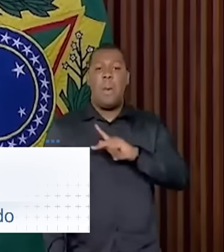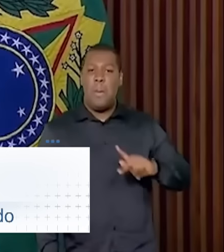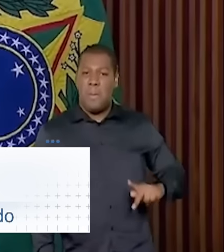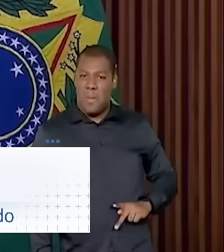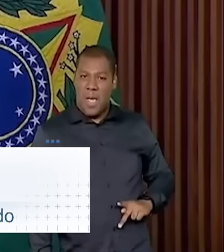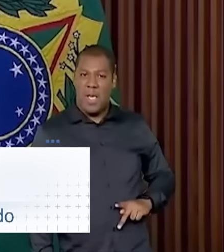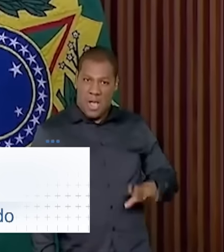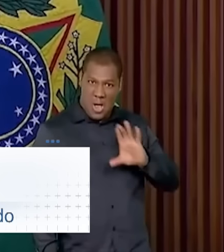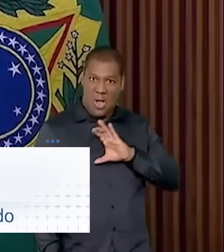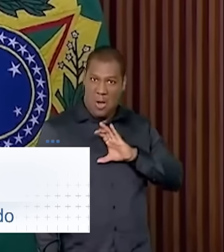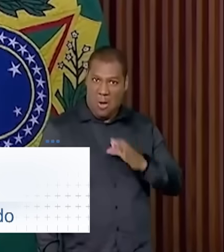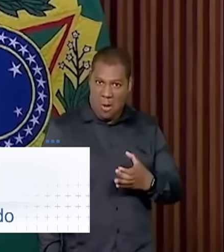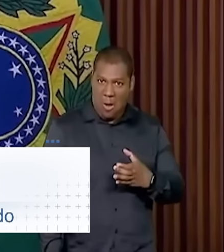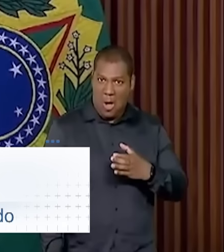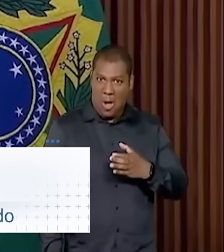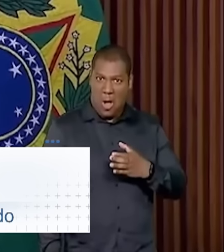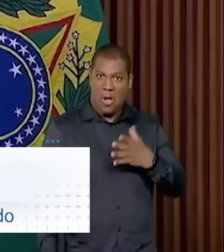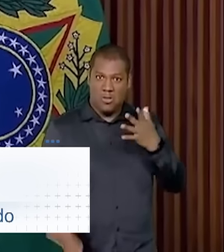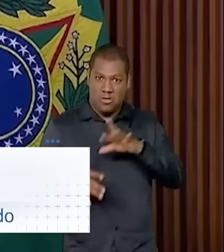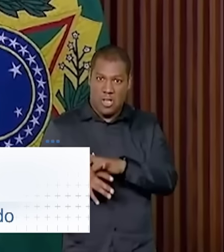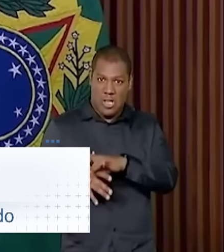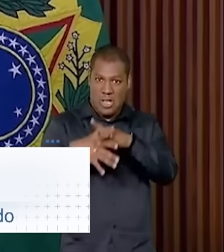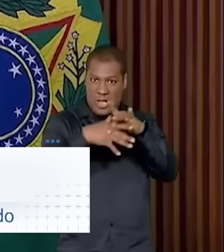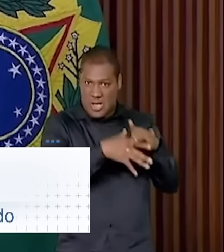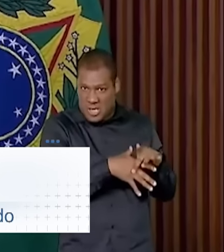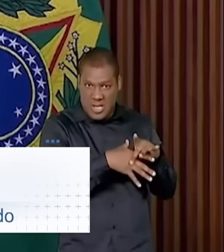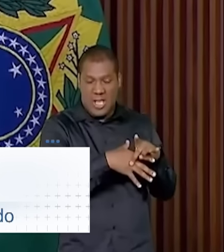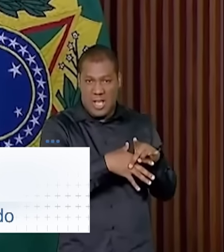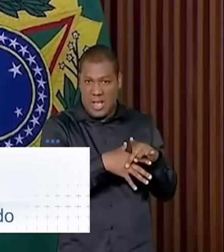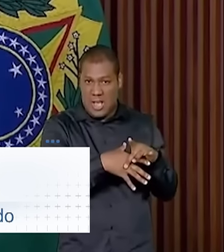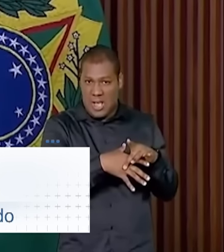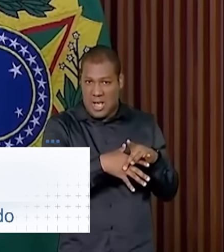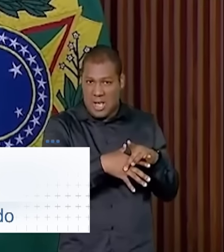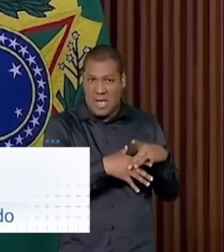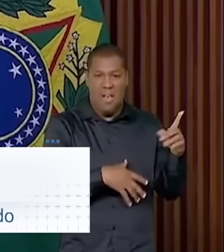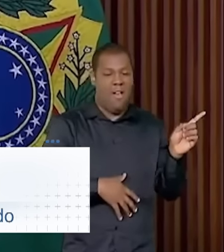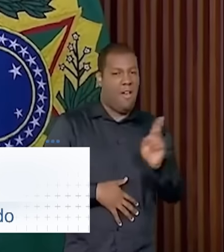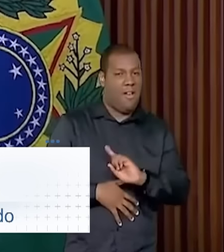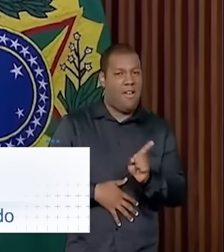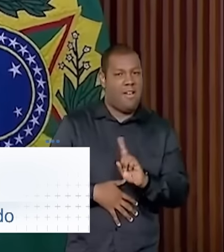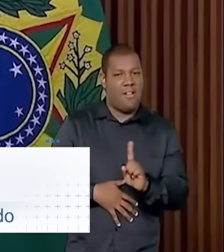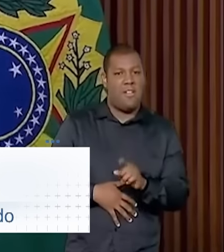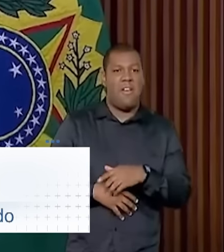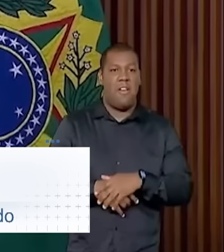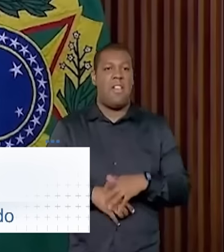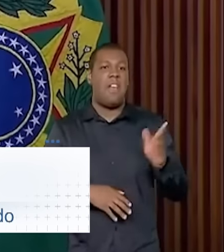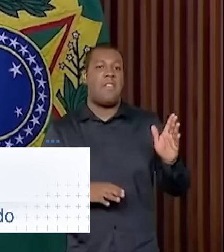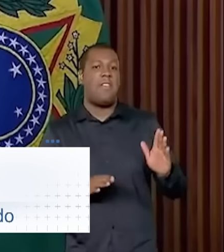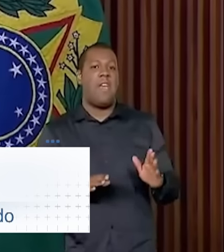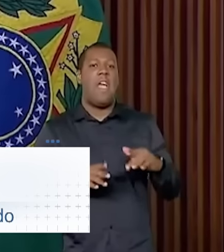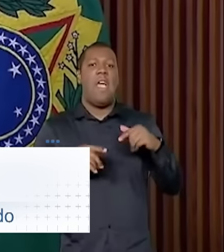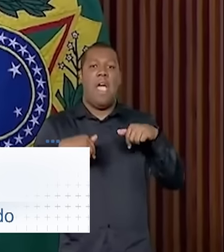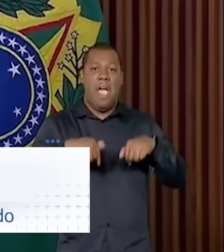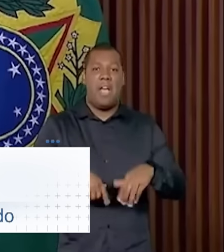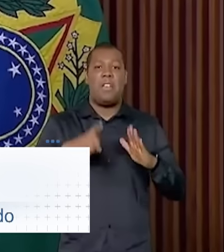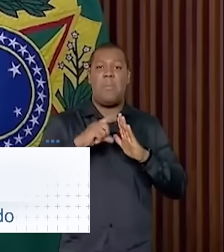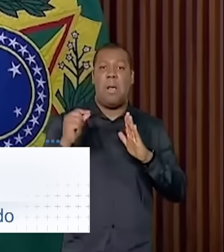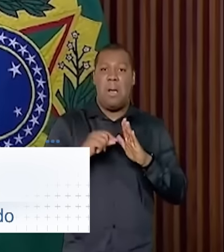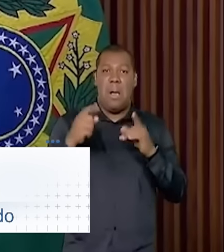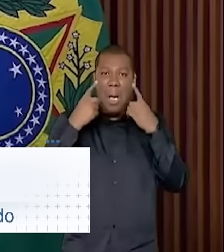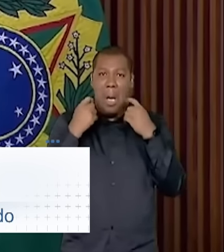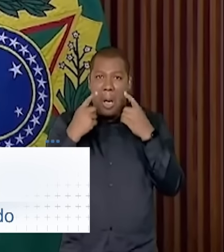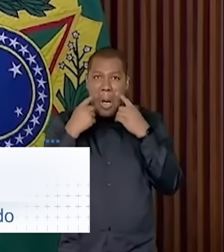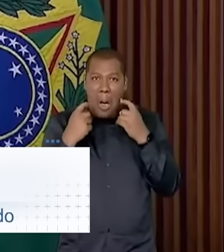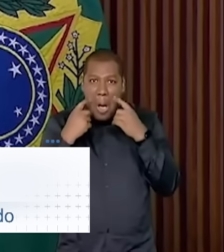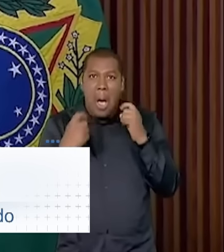executar aquilo que planejou. Ele ficou dentro de casa aqui no Palácio, chorando quase que 1 mês, e preferiu fugir para os Estados